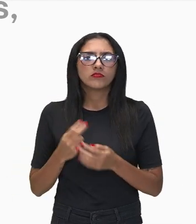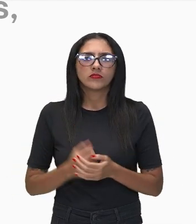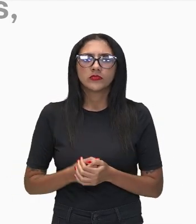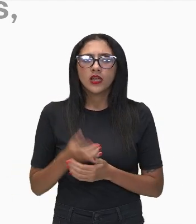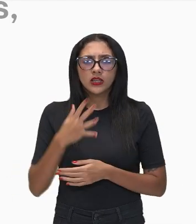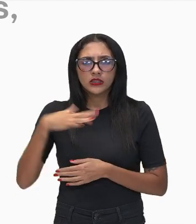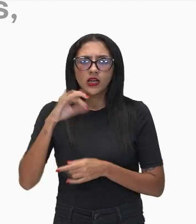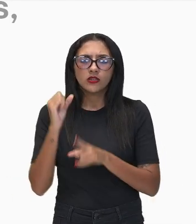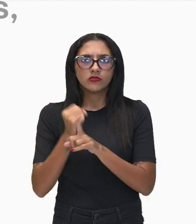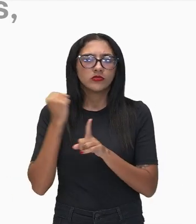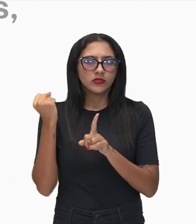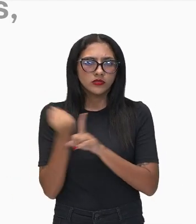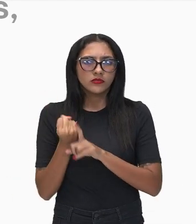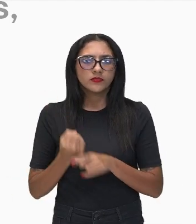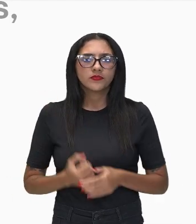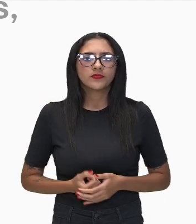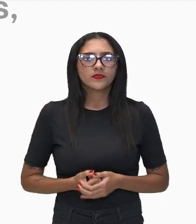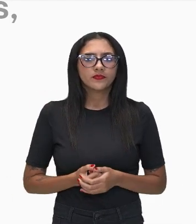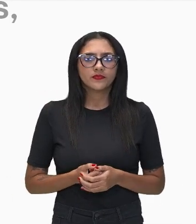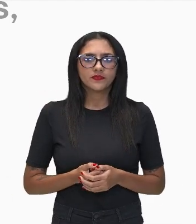né,